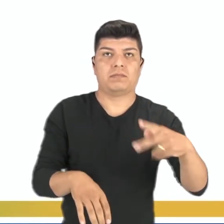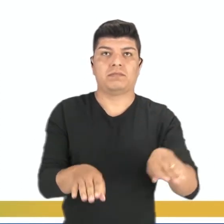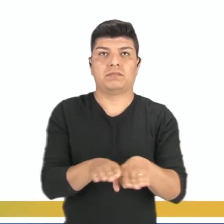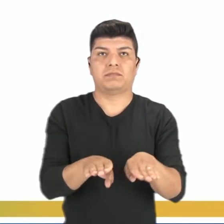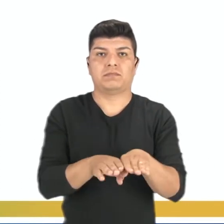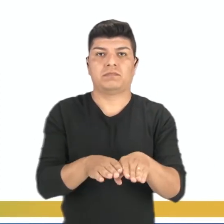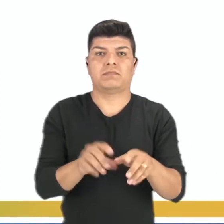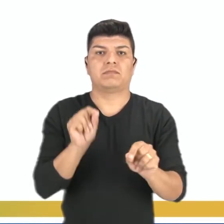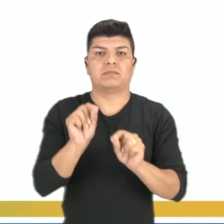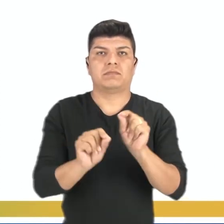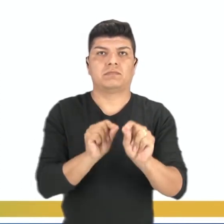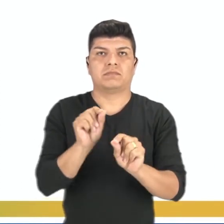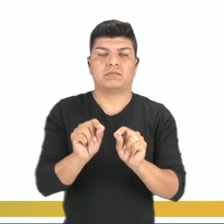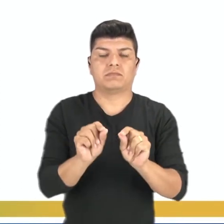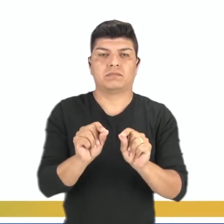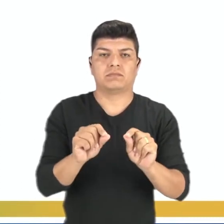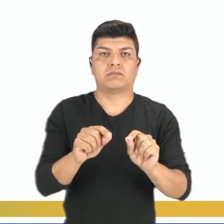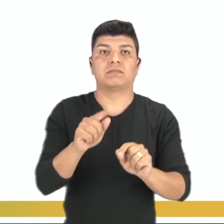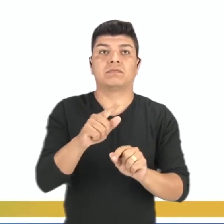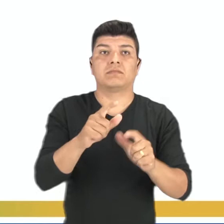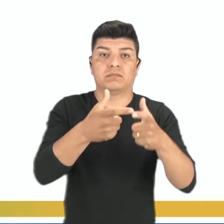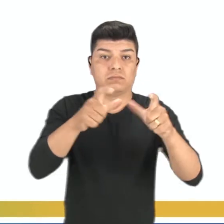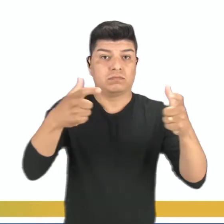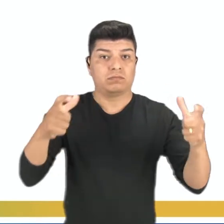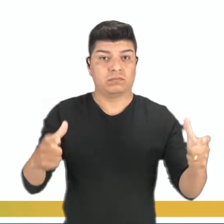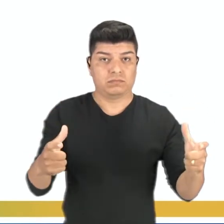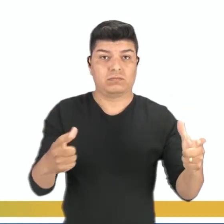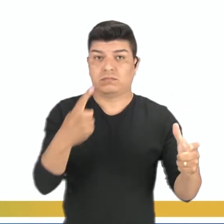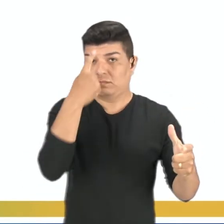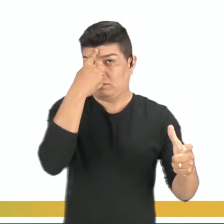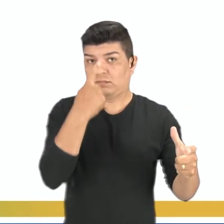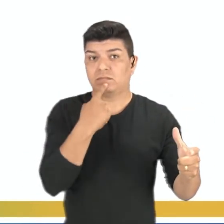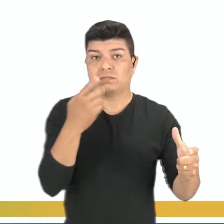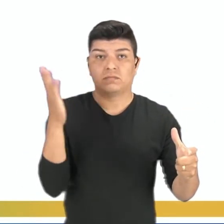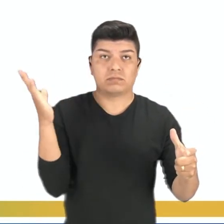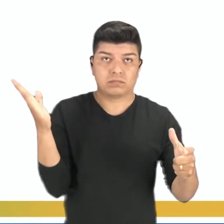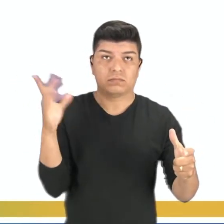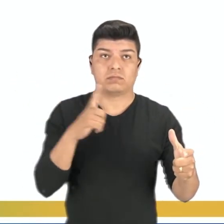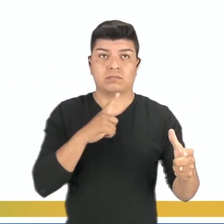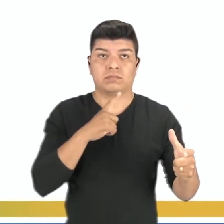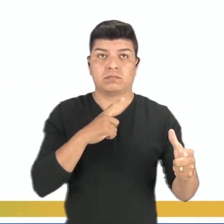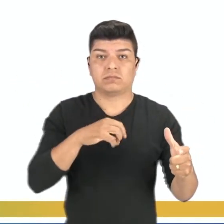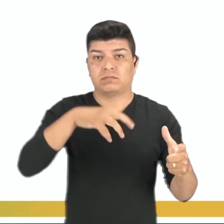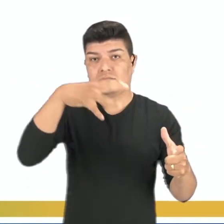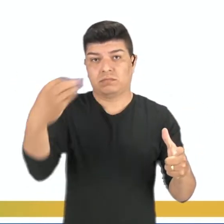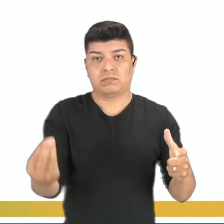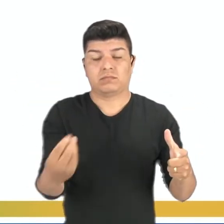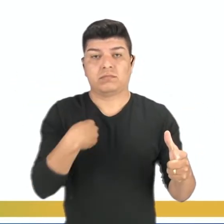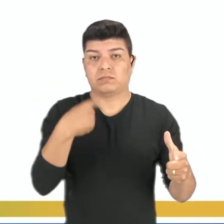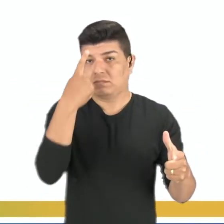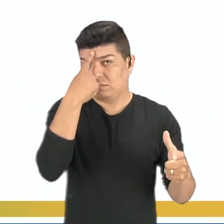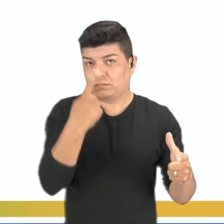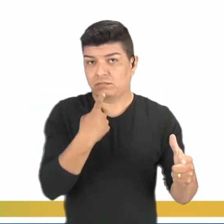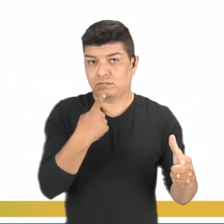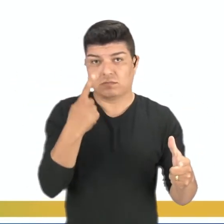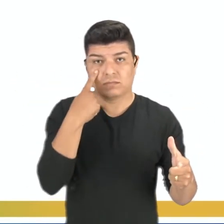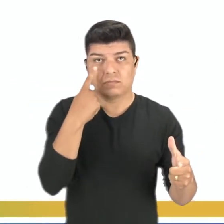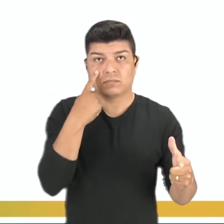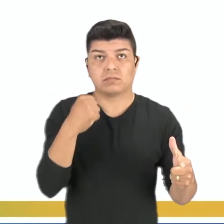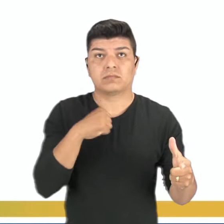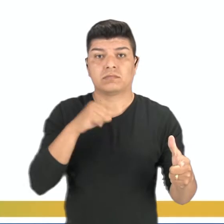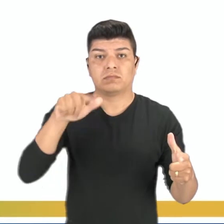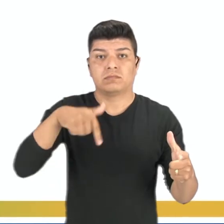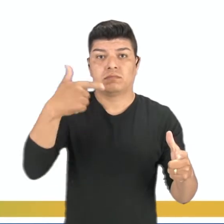Isso nos dá esse triângulo maior, o triângulo externo. Mas se você observar a figura, nós temos